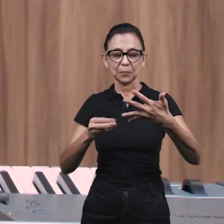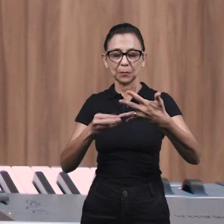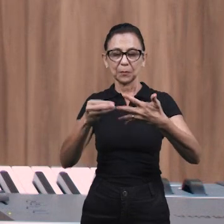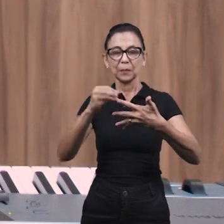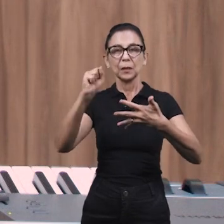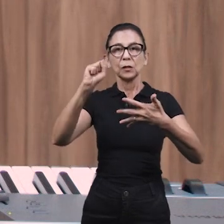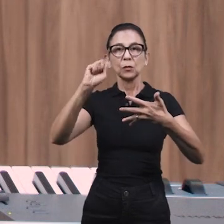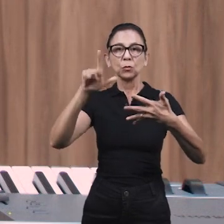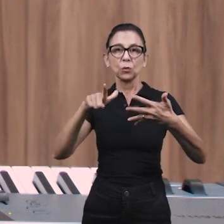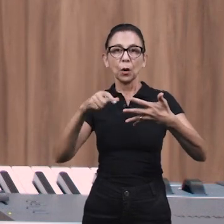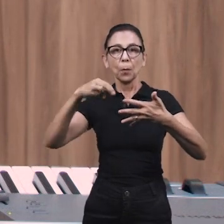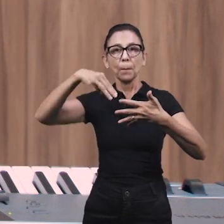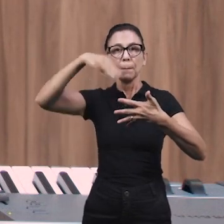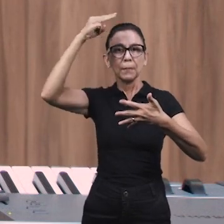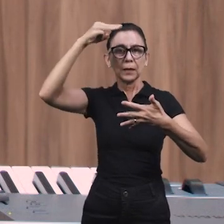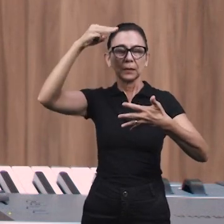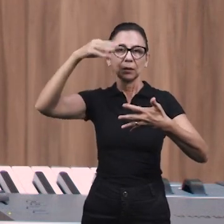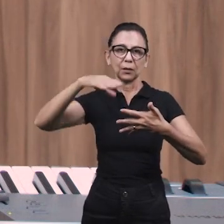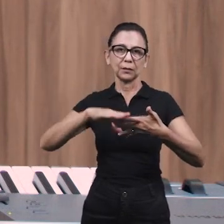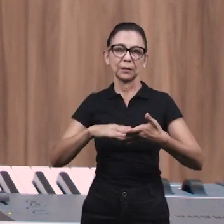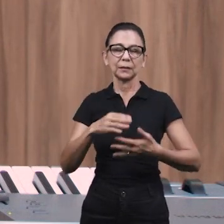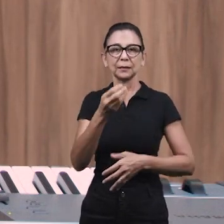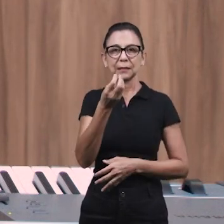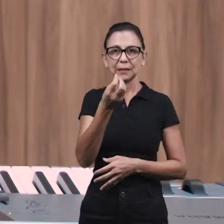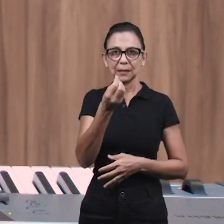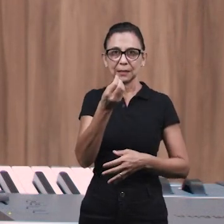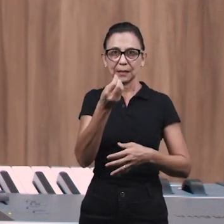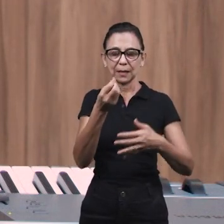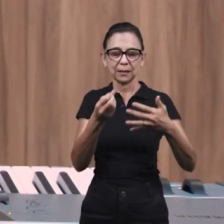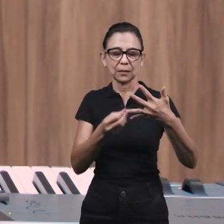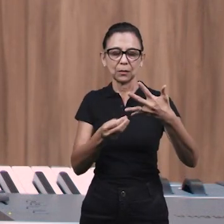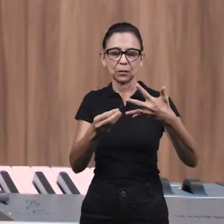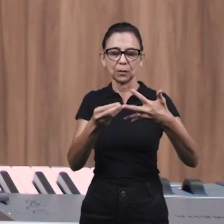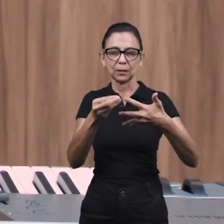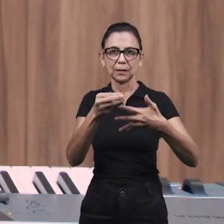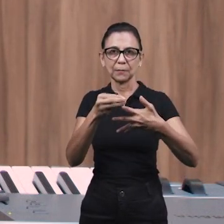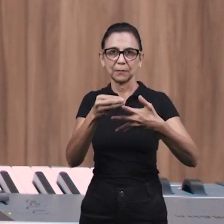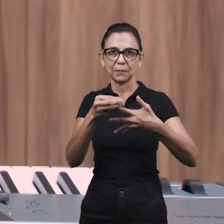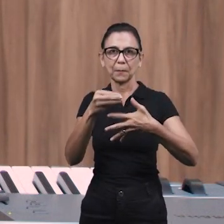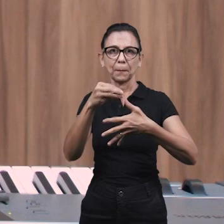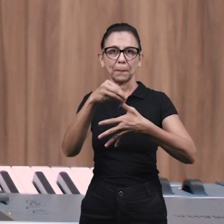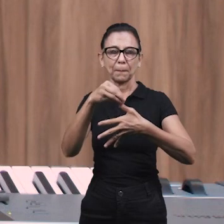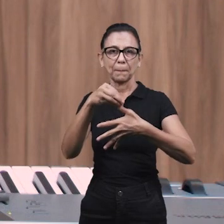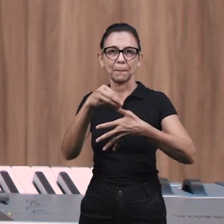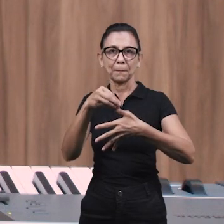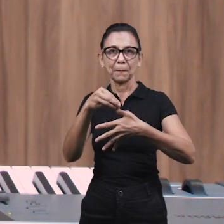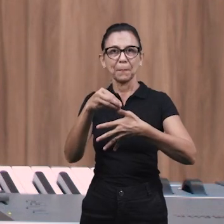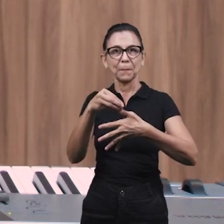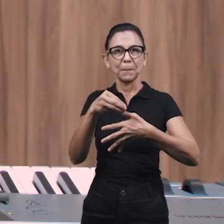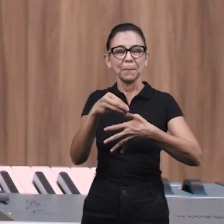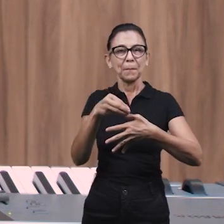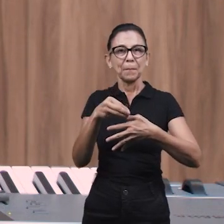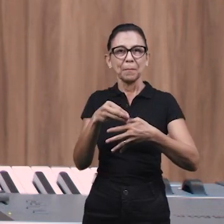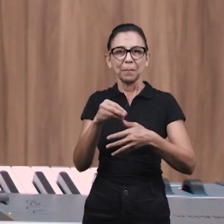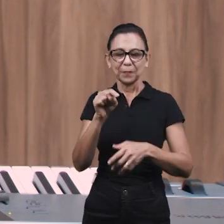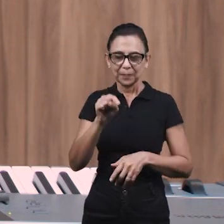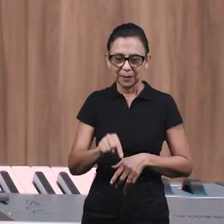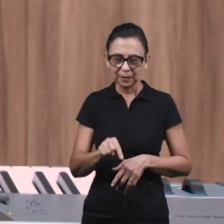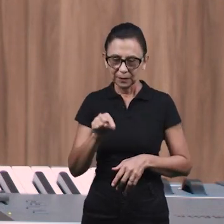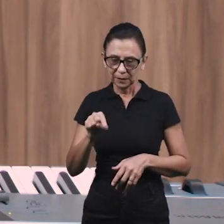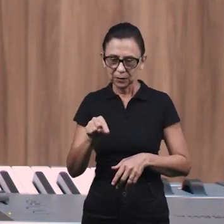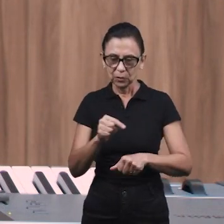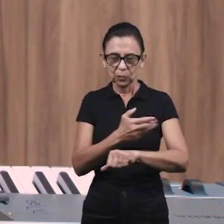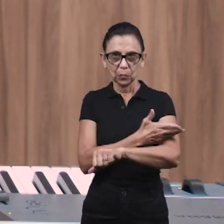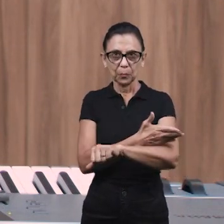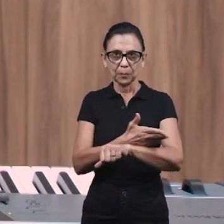escala de Sol maior, ela tem 6 notas brancas e uma nota preta. Então, 6